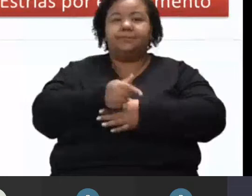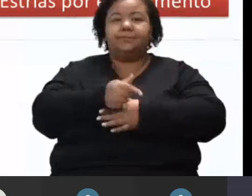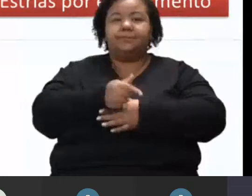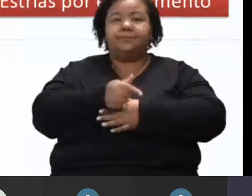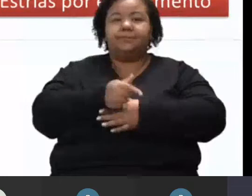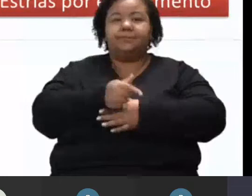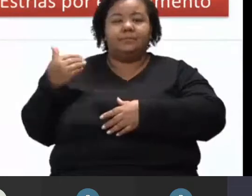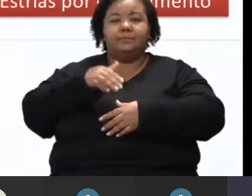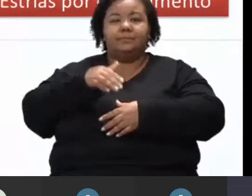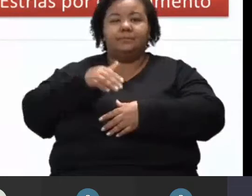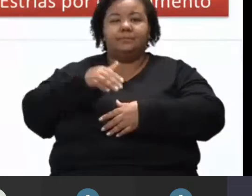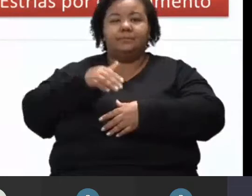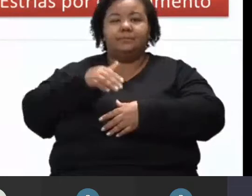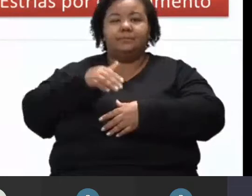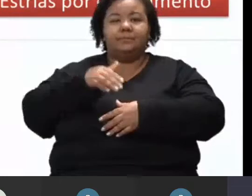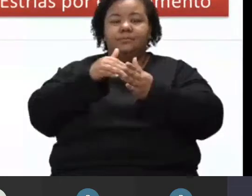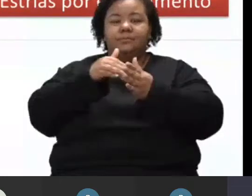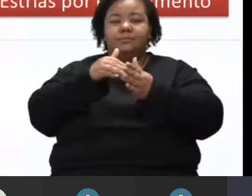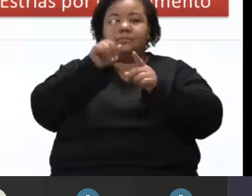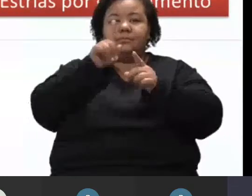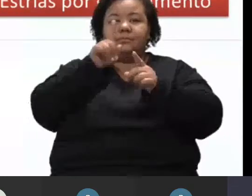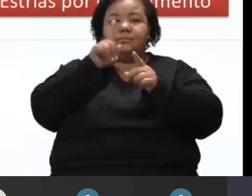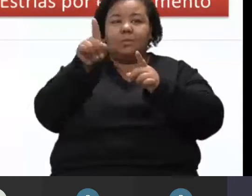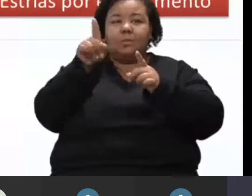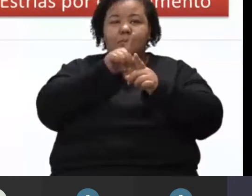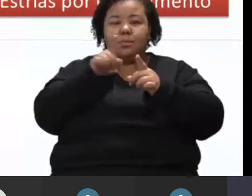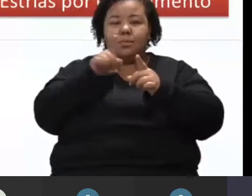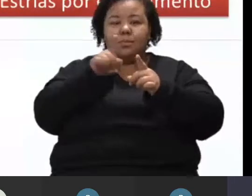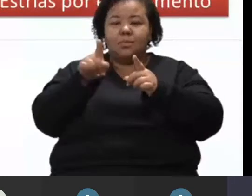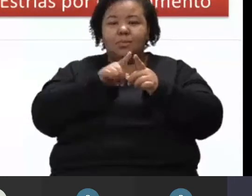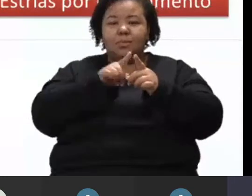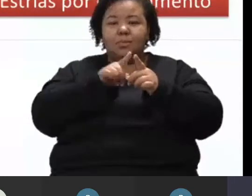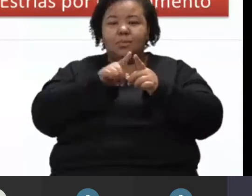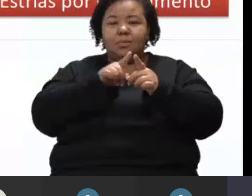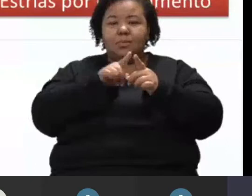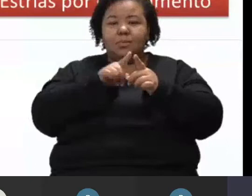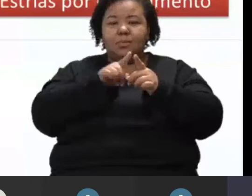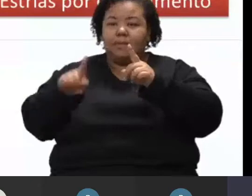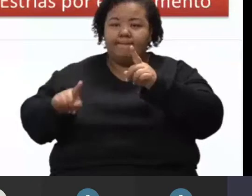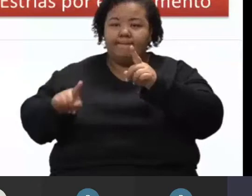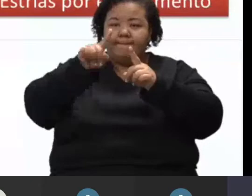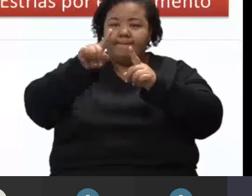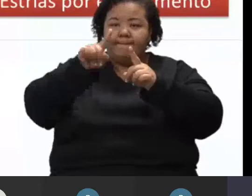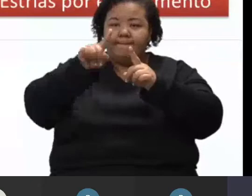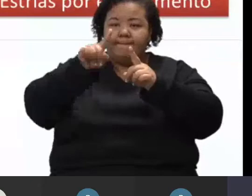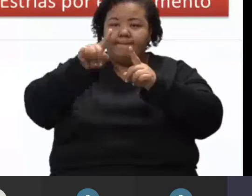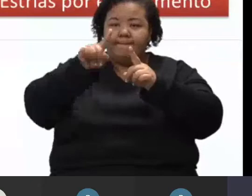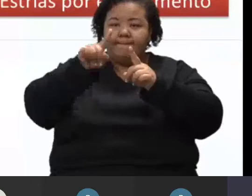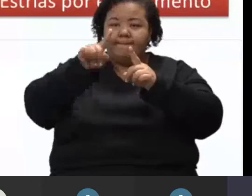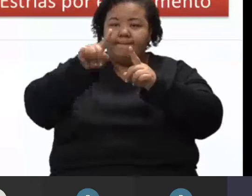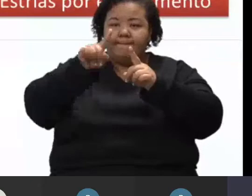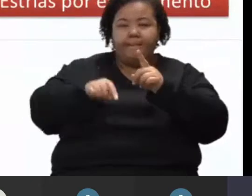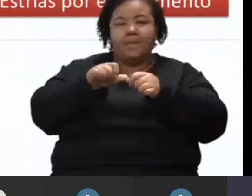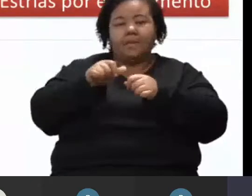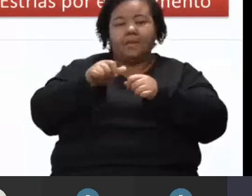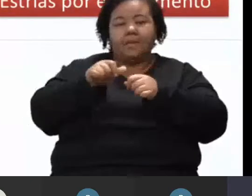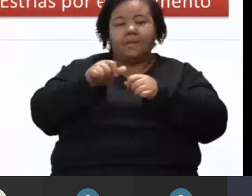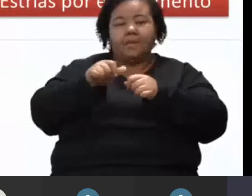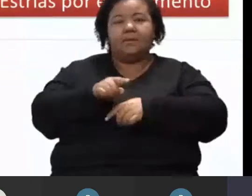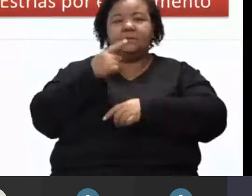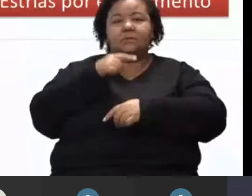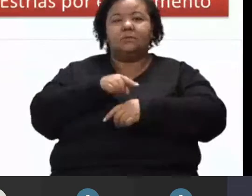anterior, ela toca no final a estria nova, perdão, ela toca no final da estria